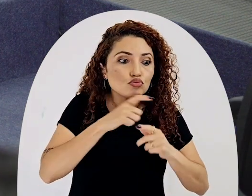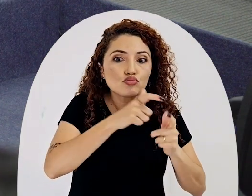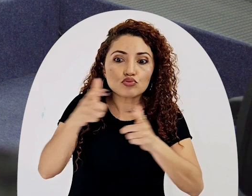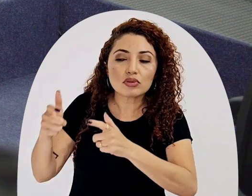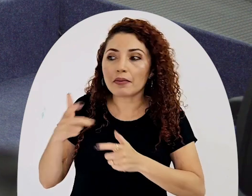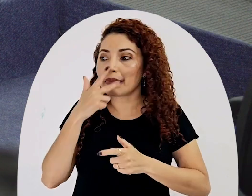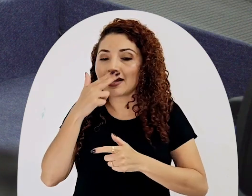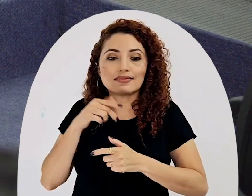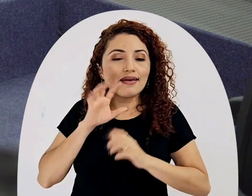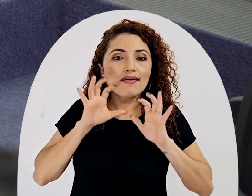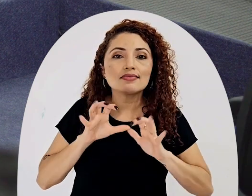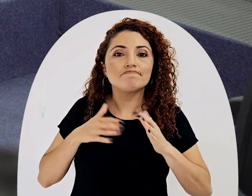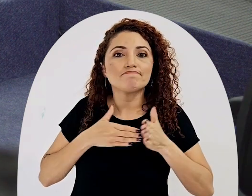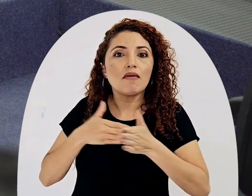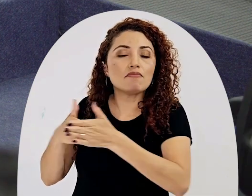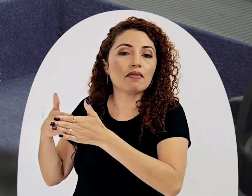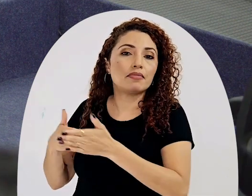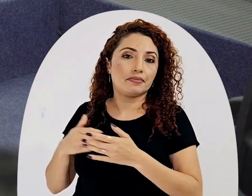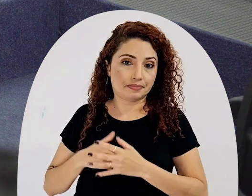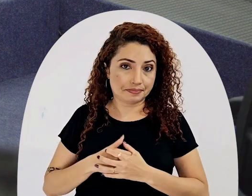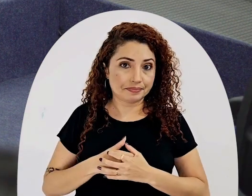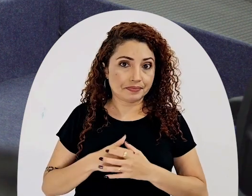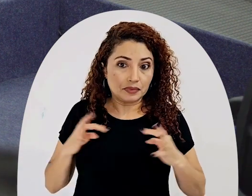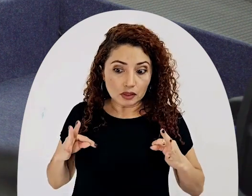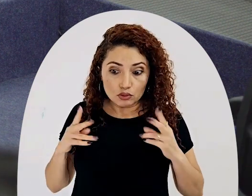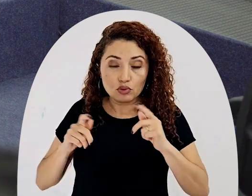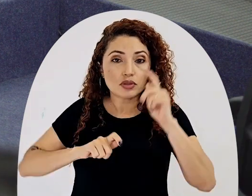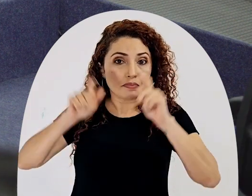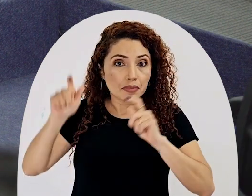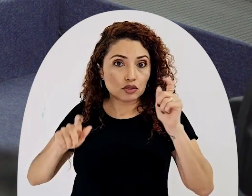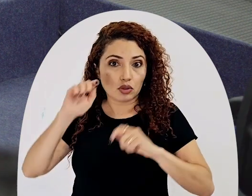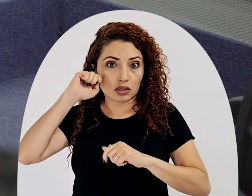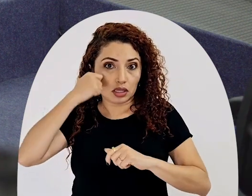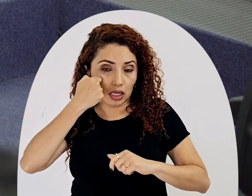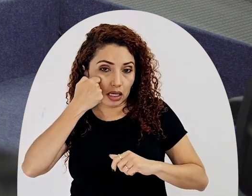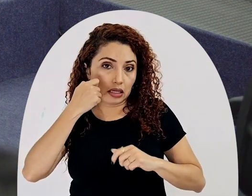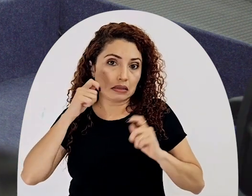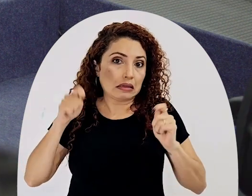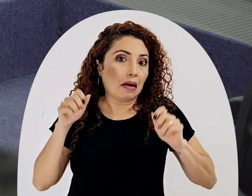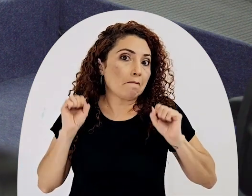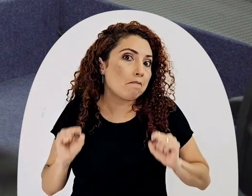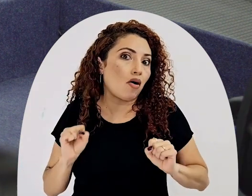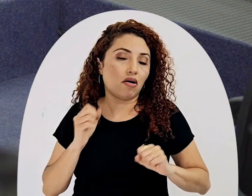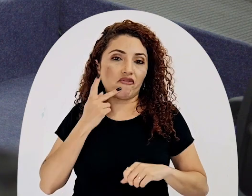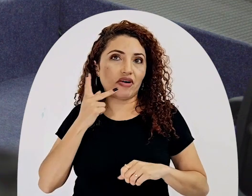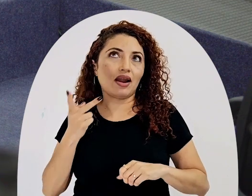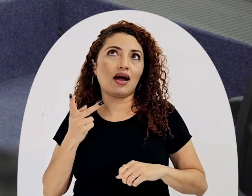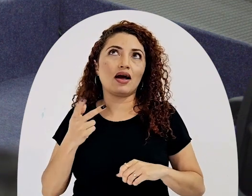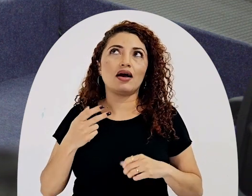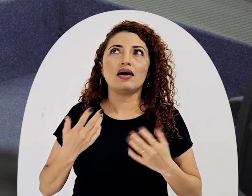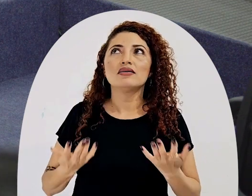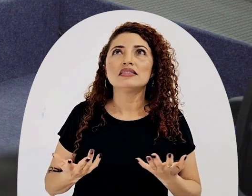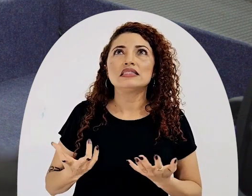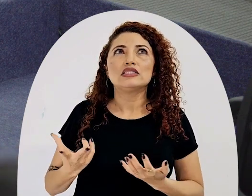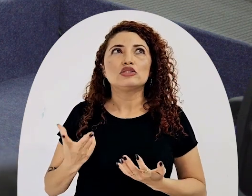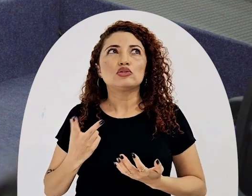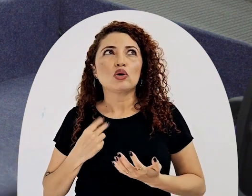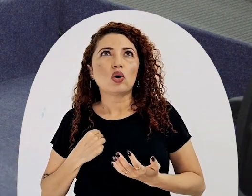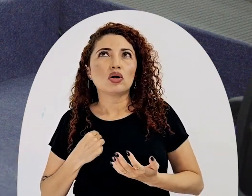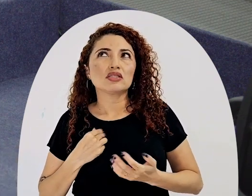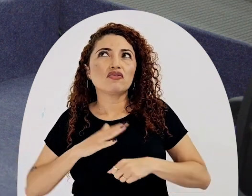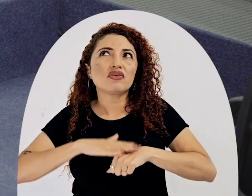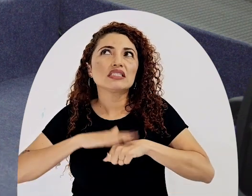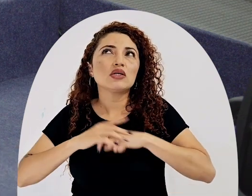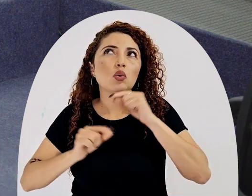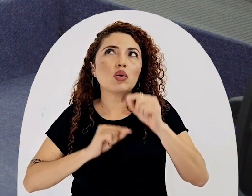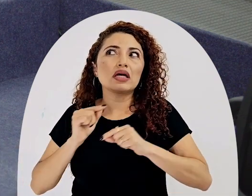transitar. Nem toda pessoa negra poderia, por exemplo, falar: poxa, o que eu vou fazer? Passei